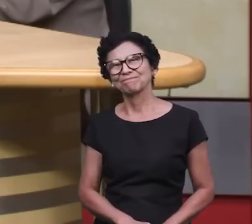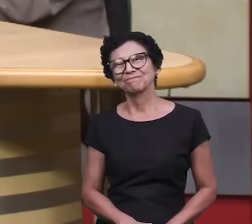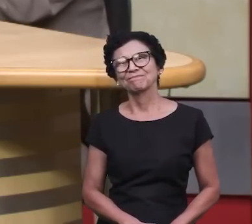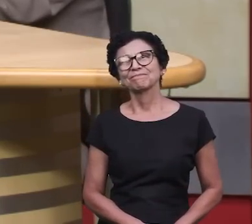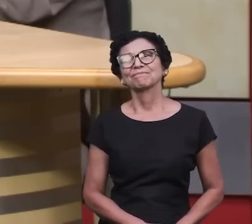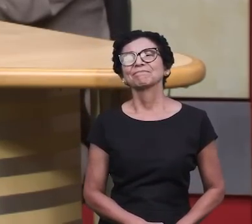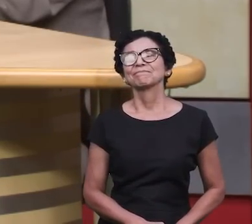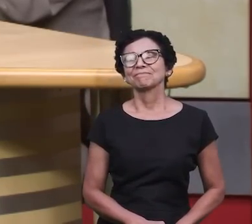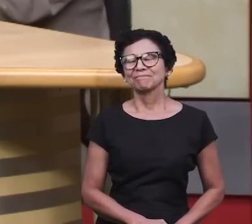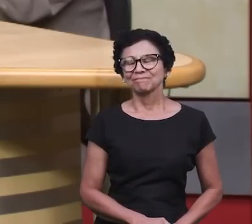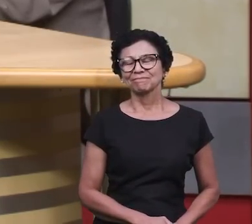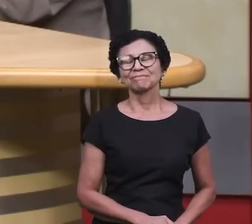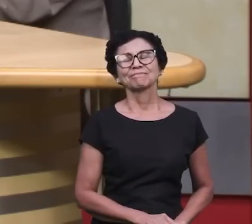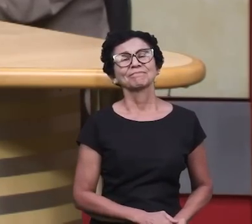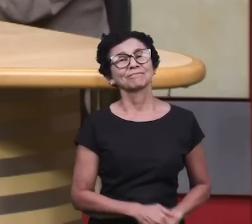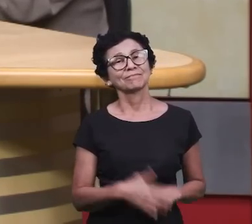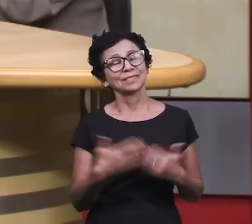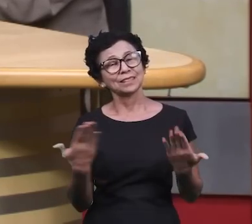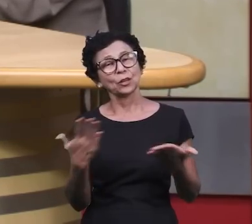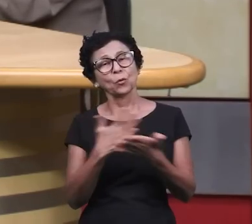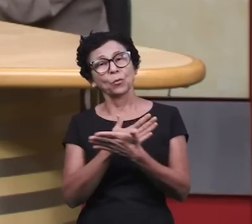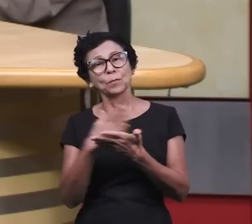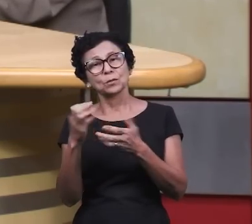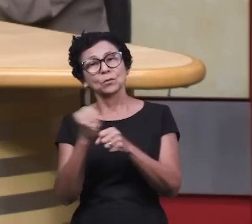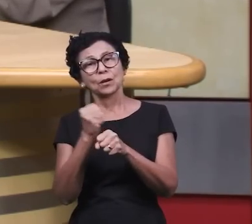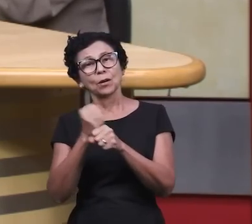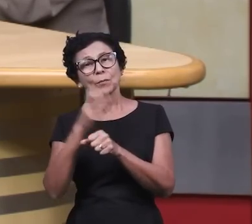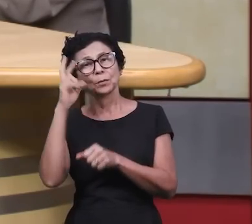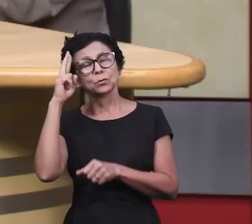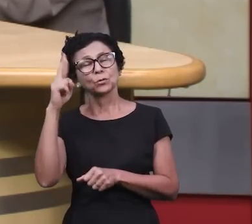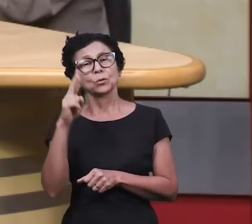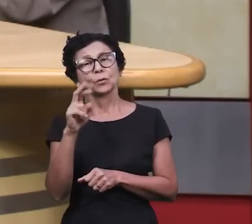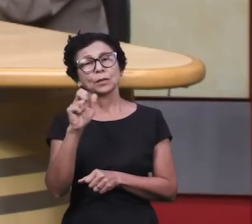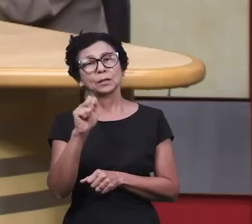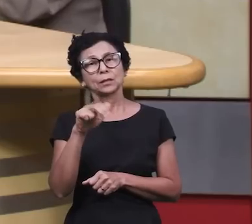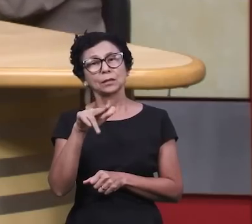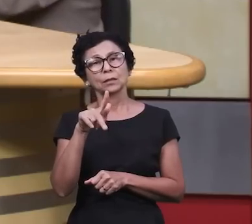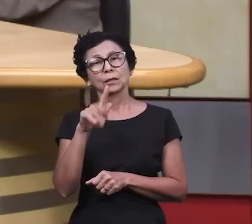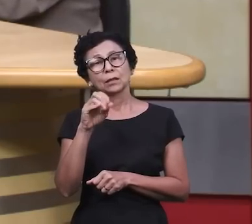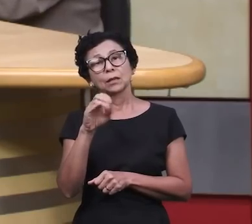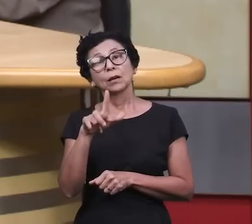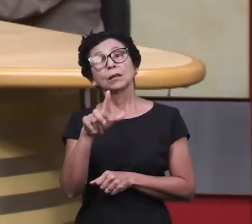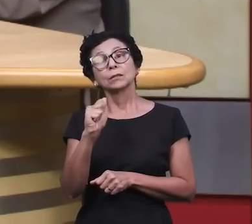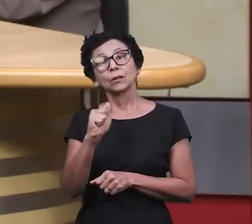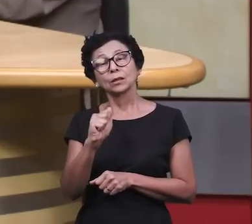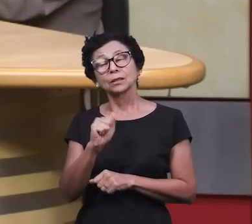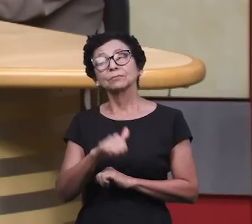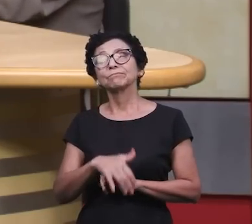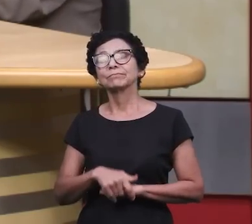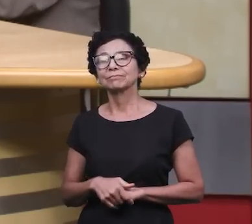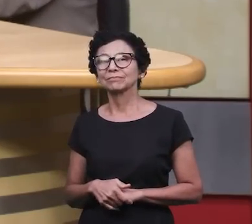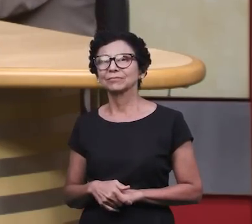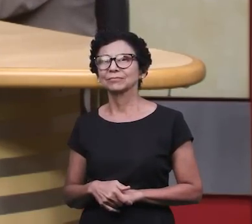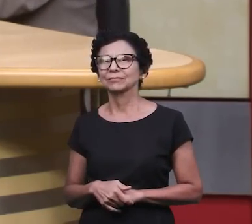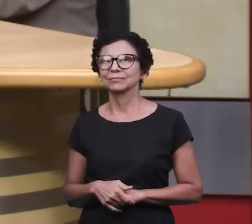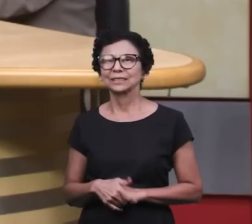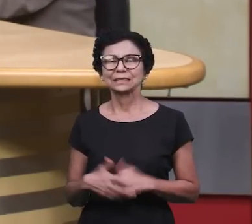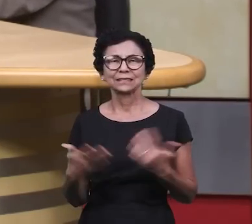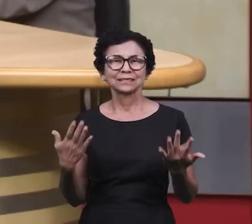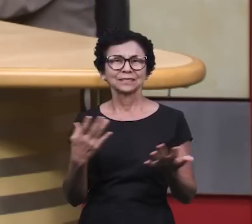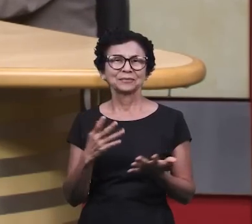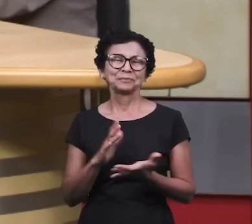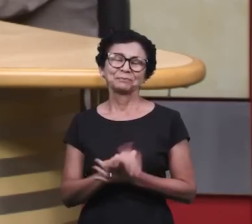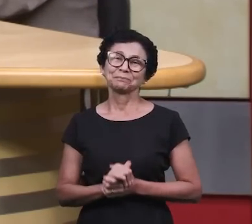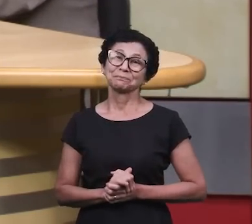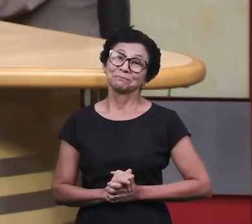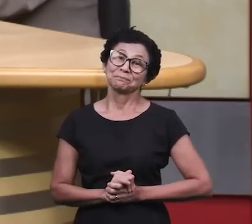a obra. Lá em Angola, né? Lá em Angola. Foi o início lá, foi o primeiro país da África que nós entramos via Portugal. Antônio Carlos